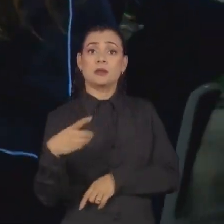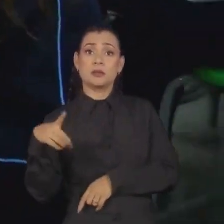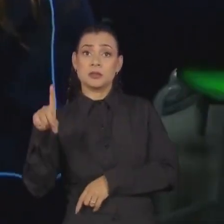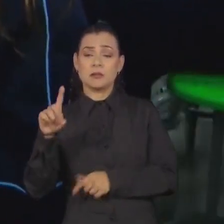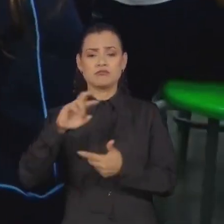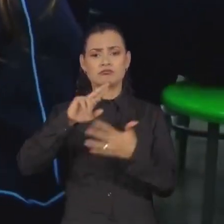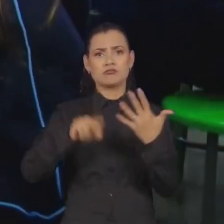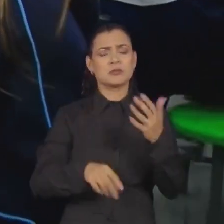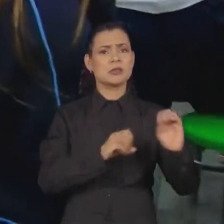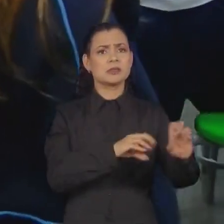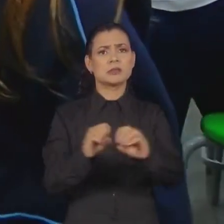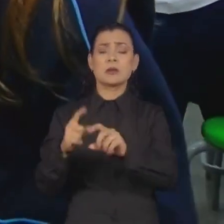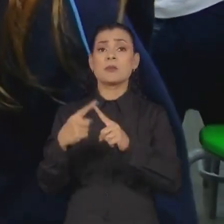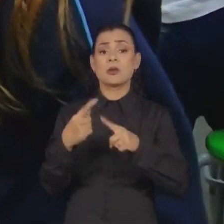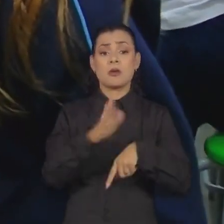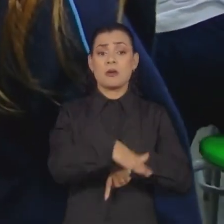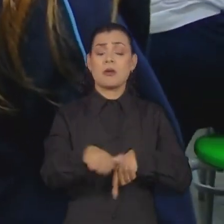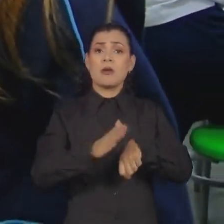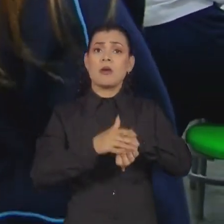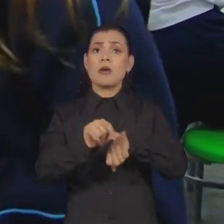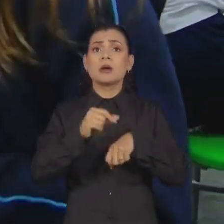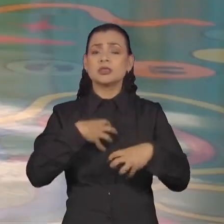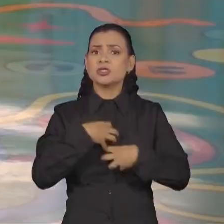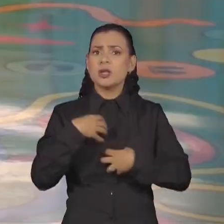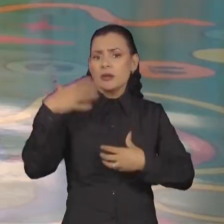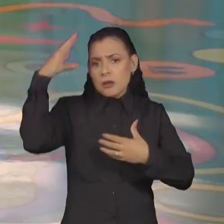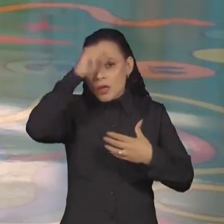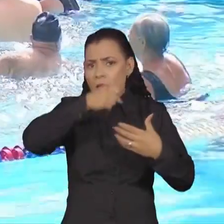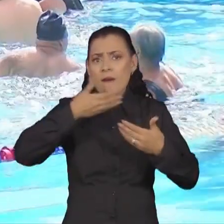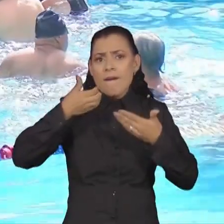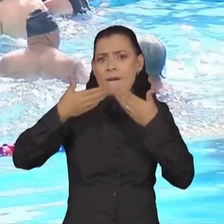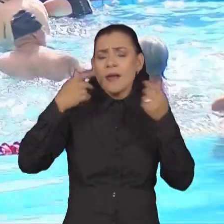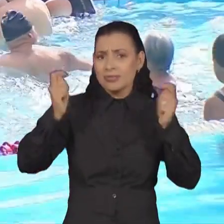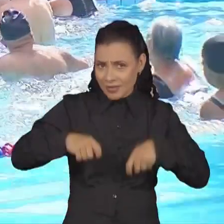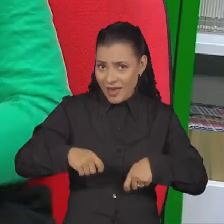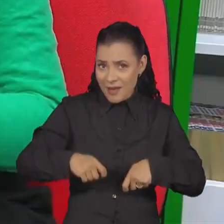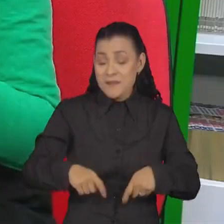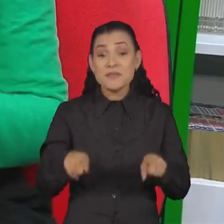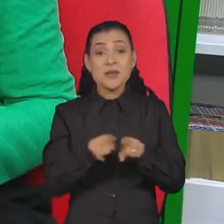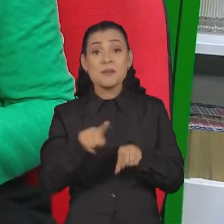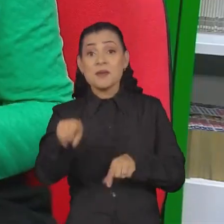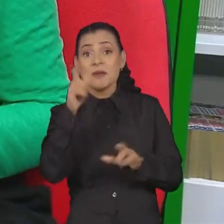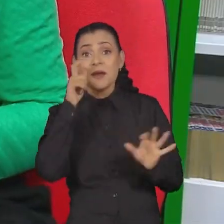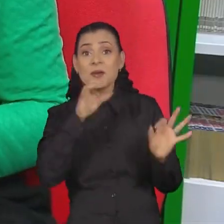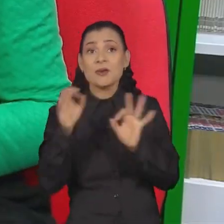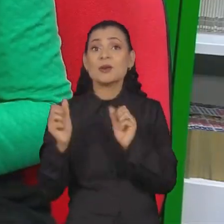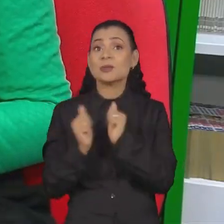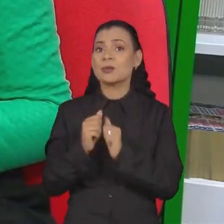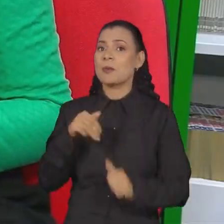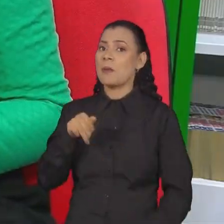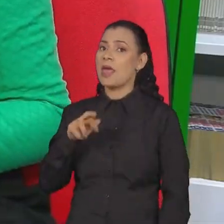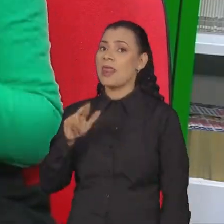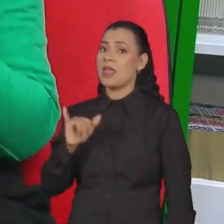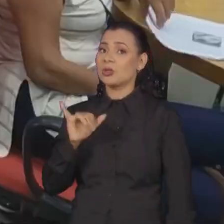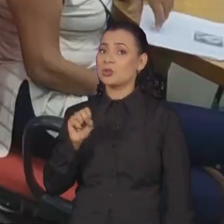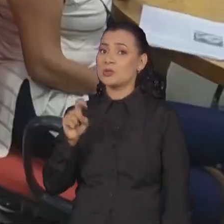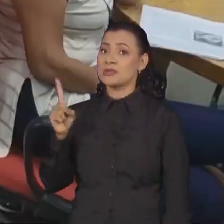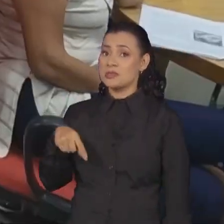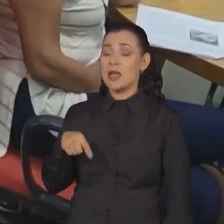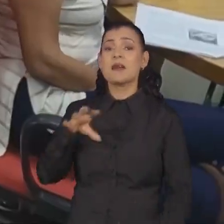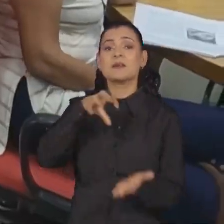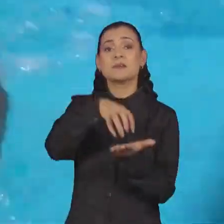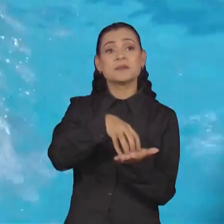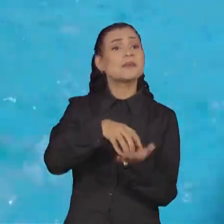os alunos uma nova perspectiva do que eles podem aprender. E você vai ver também. Eu tô aqui ao lado da senhora Maria José, aqui no Céu